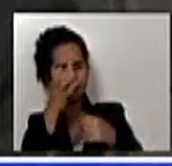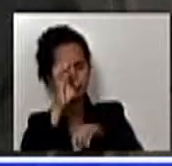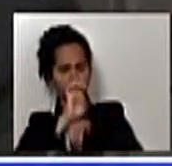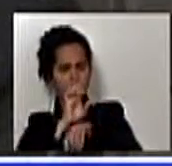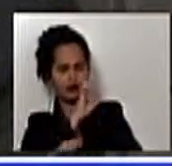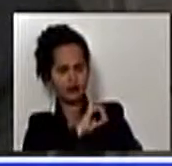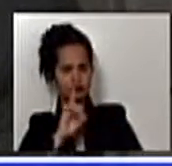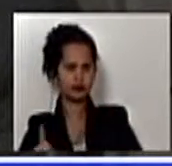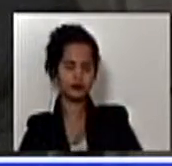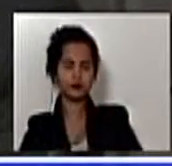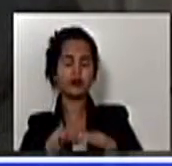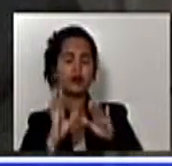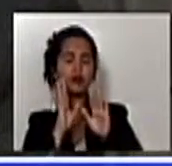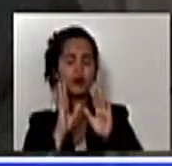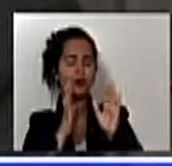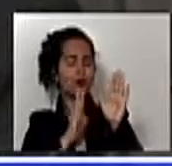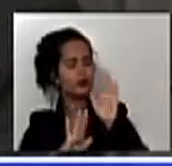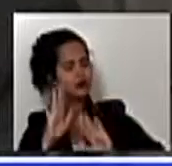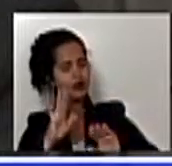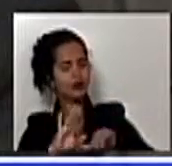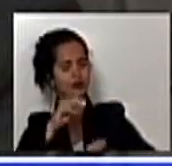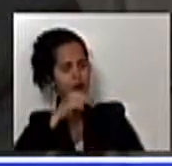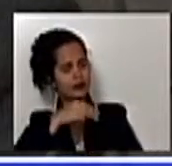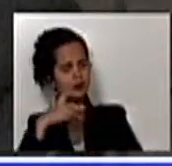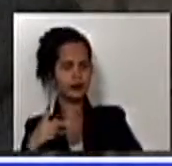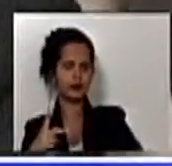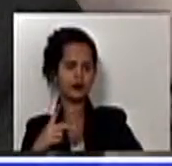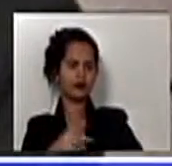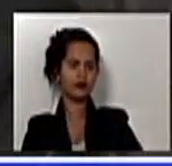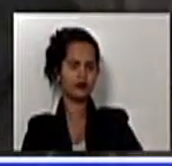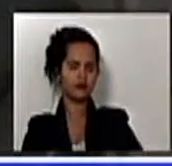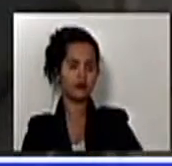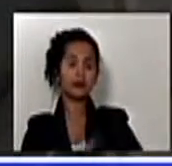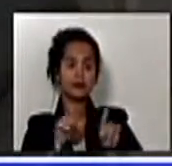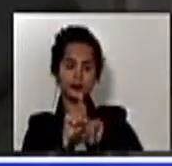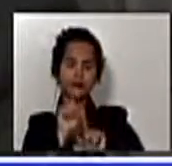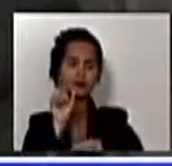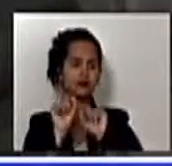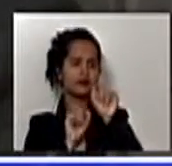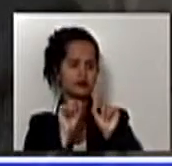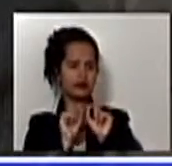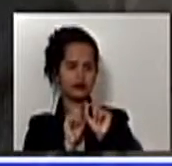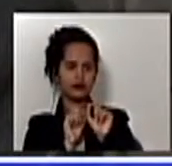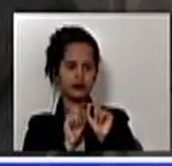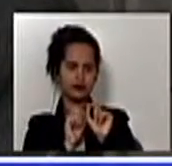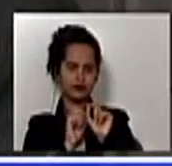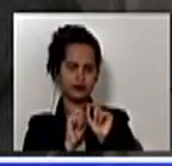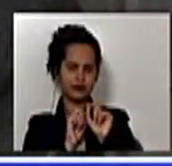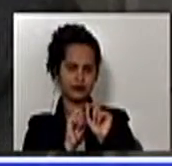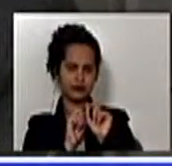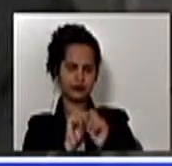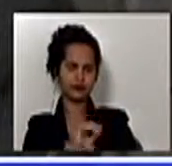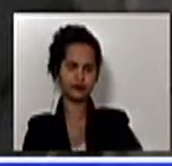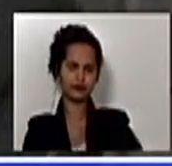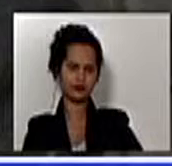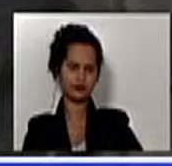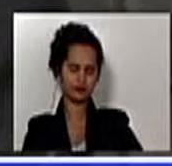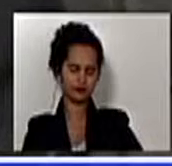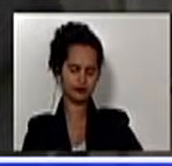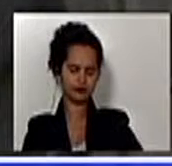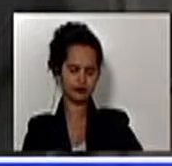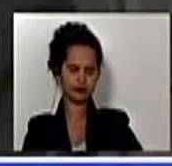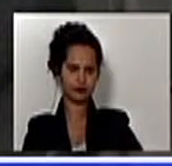trato com o Ministério Público, mas também a... Não vou me furtar a